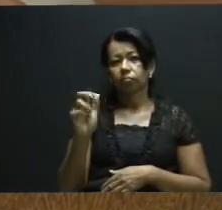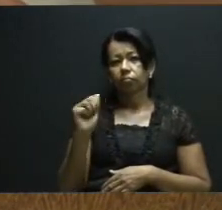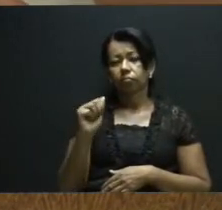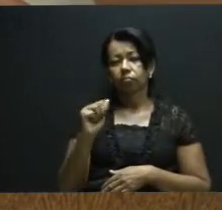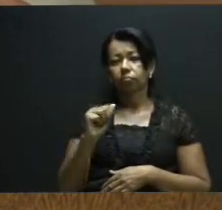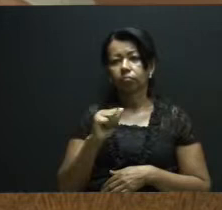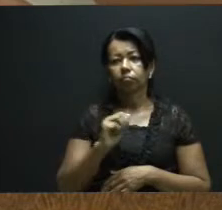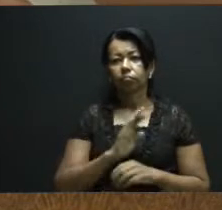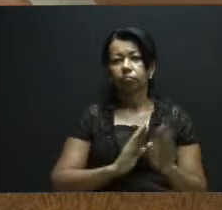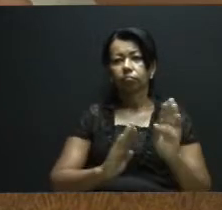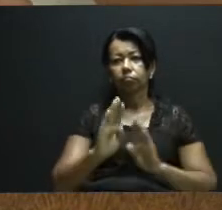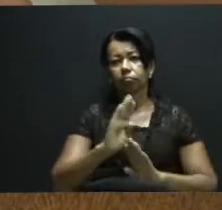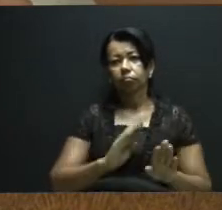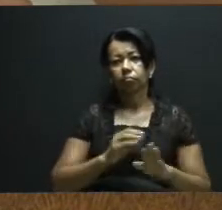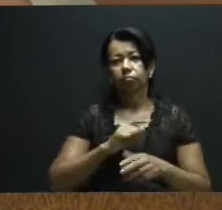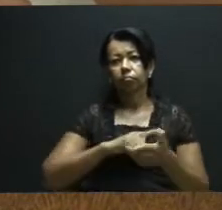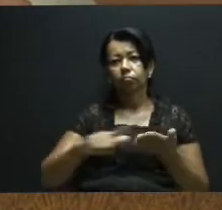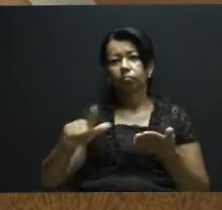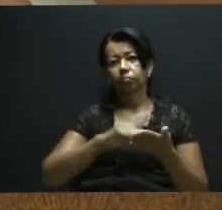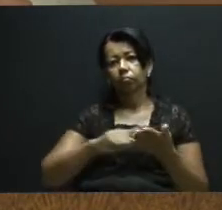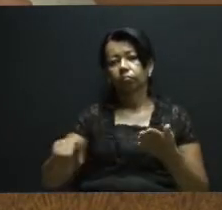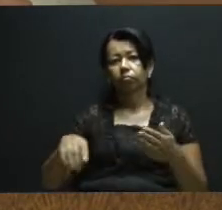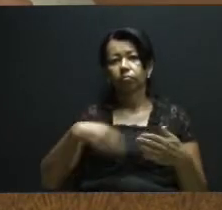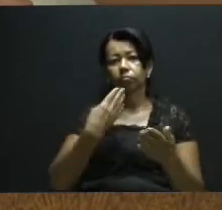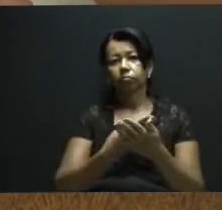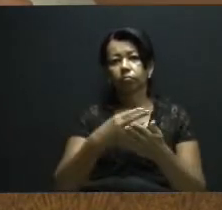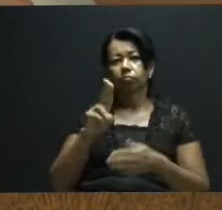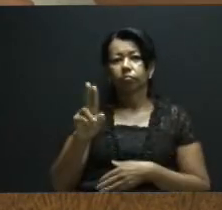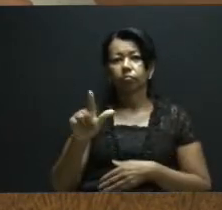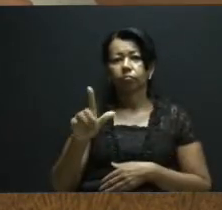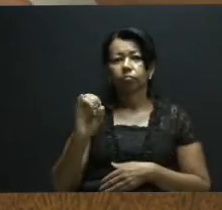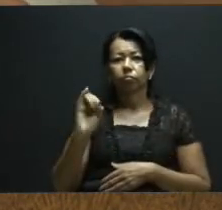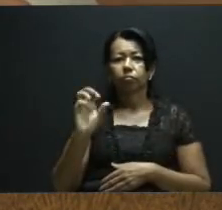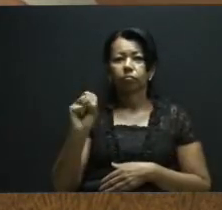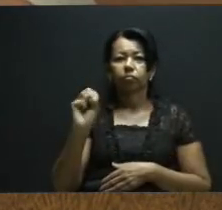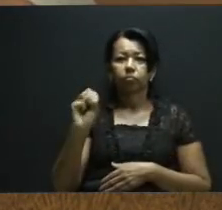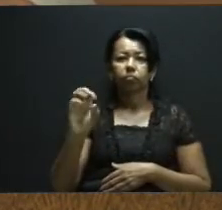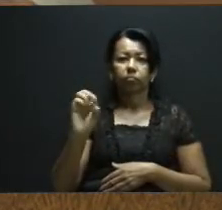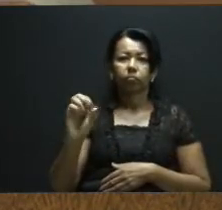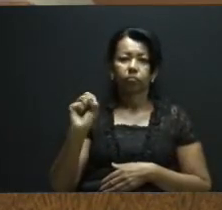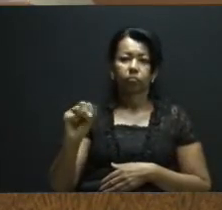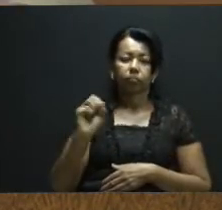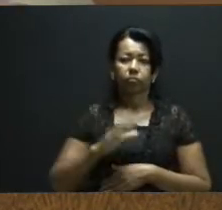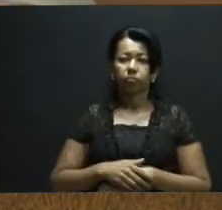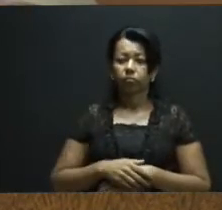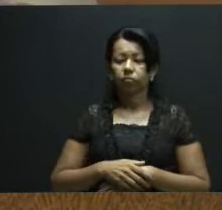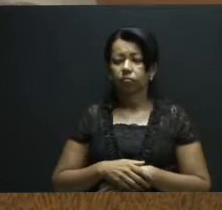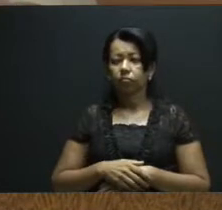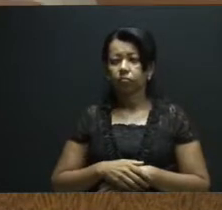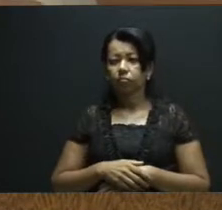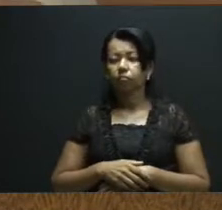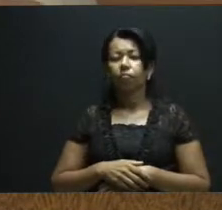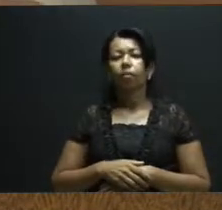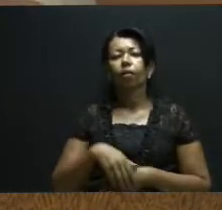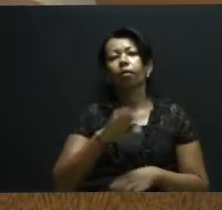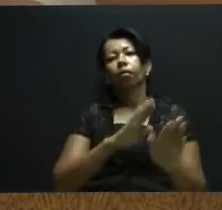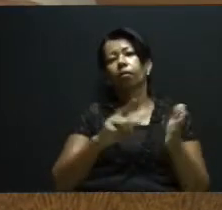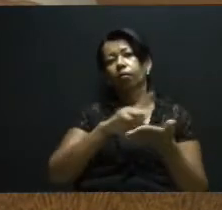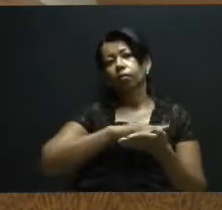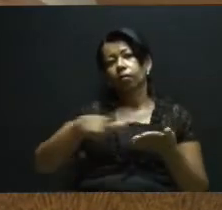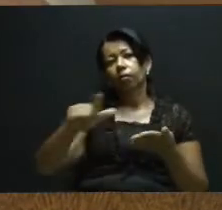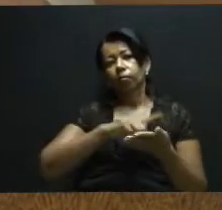da unidade municipal ulisses guimarães na vila natal s manutenção e limpeza